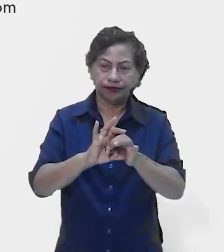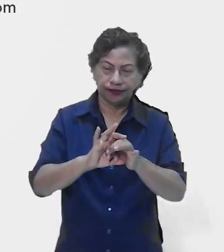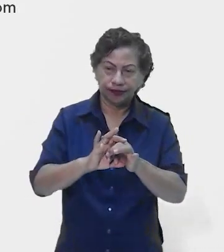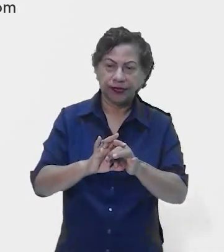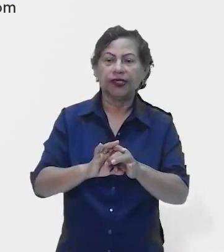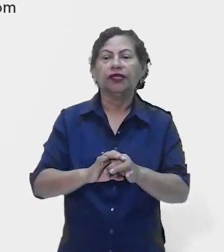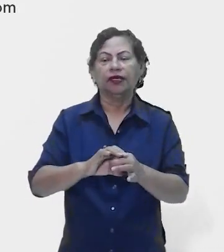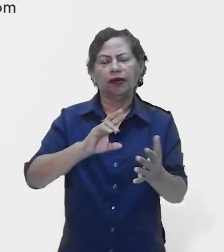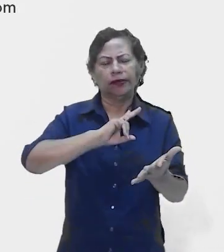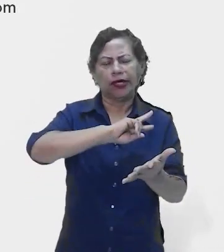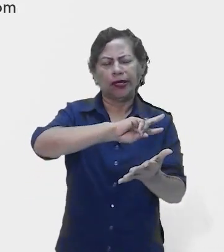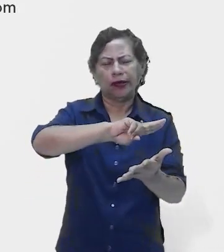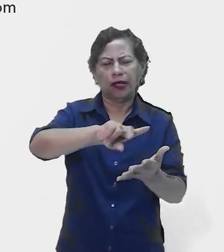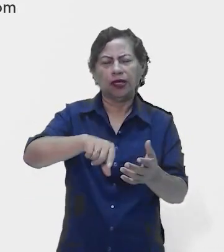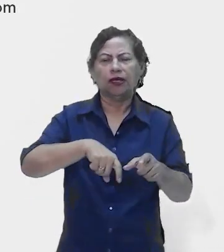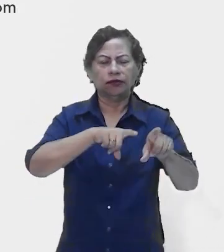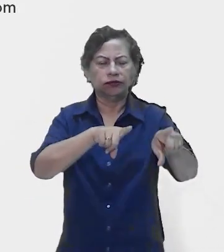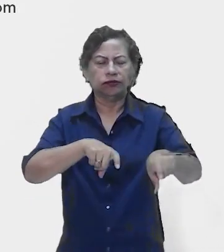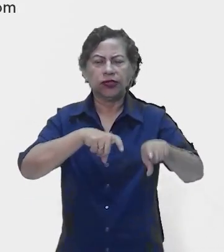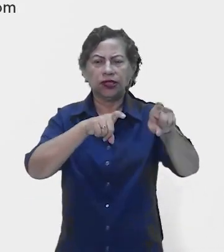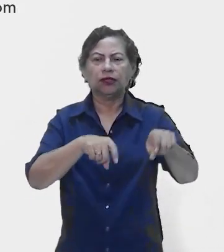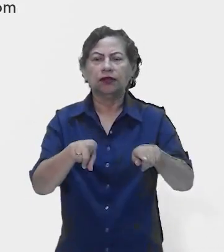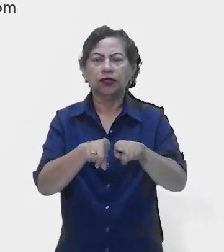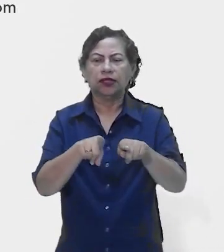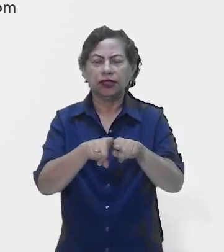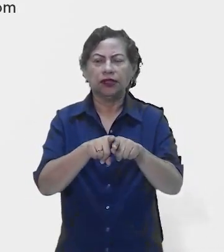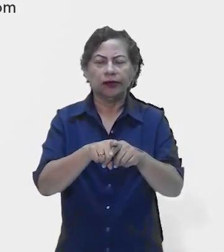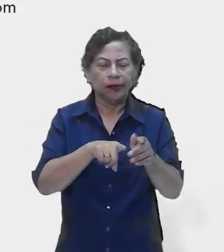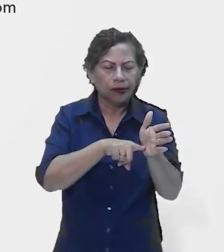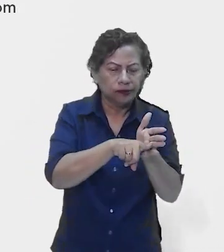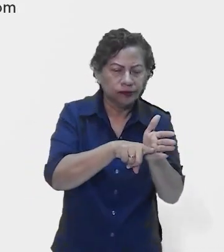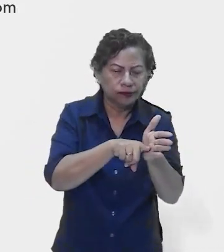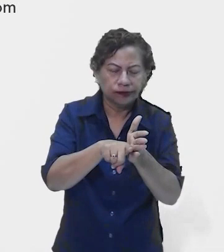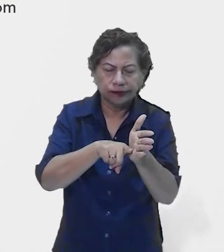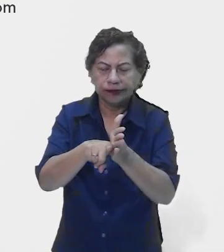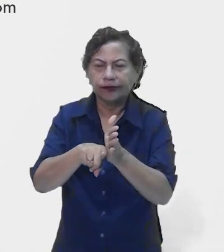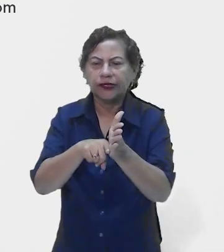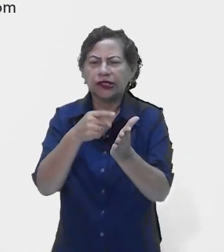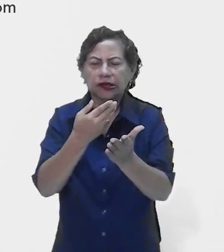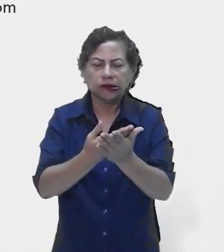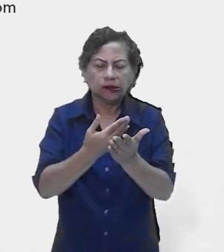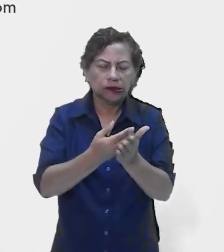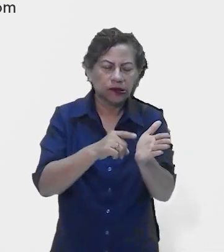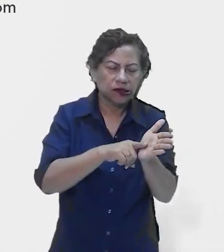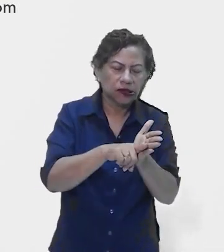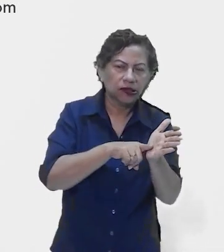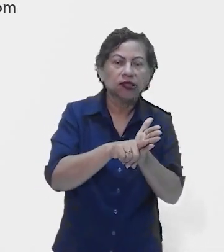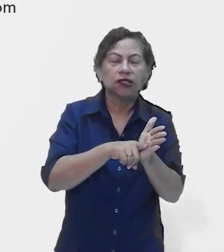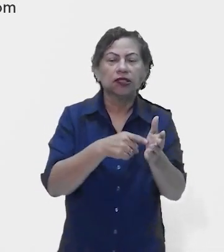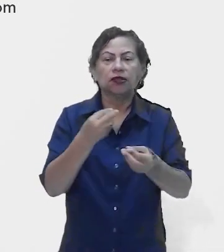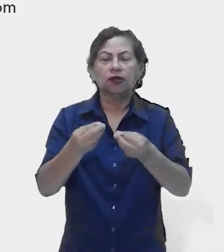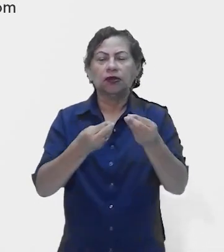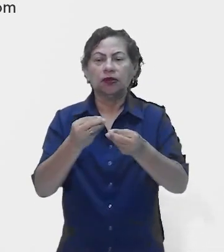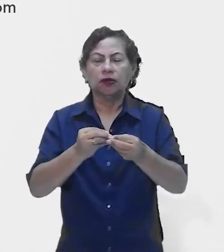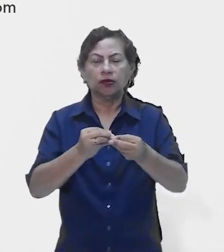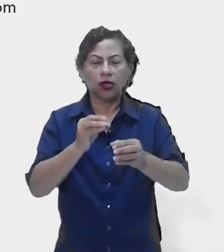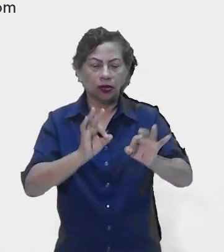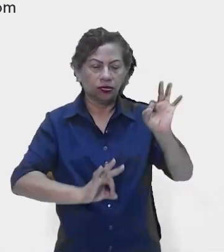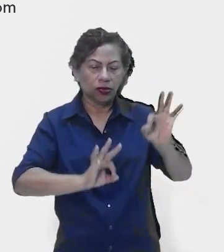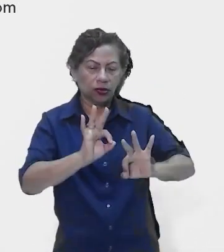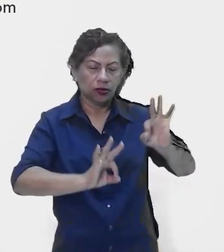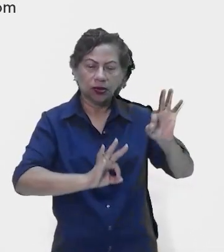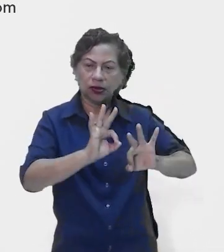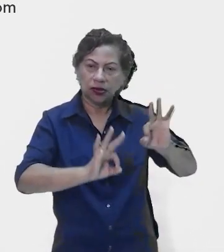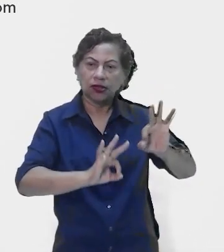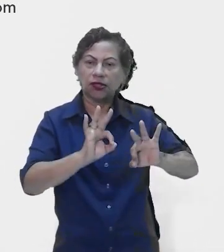do campo e aos estudos científicos voltados à produção, tanto agrícola como